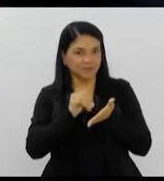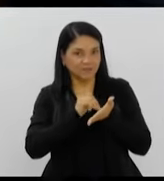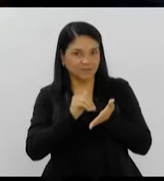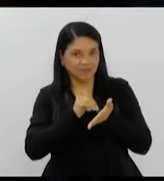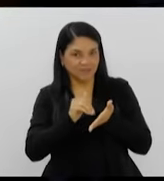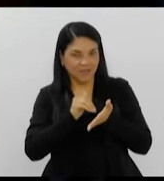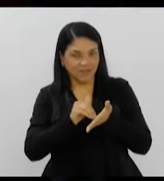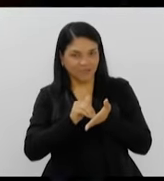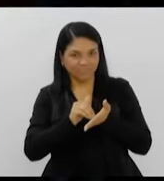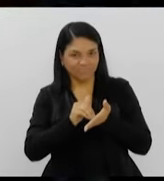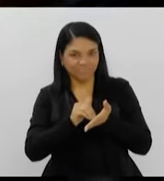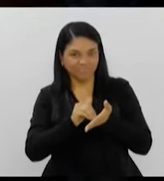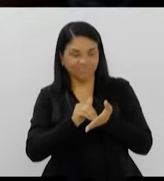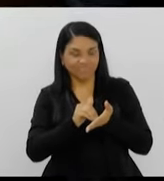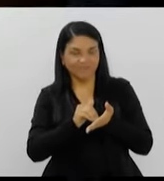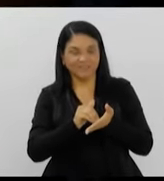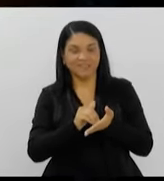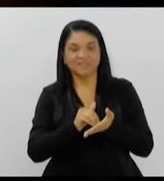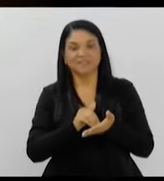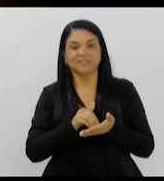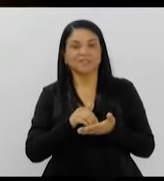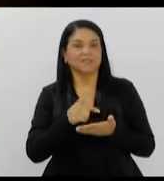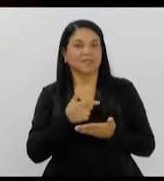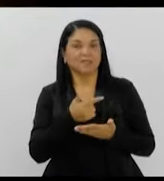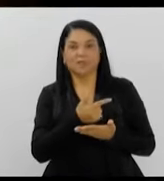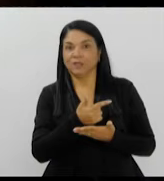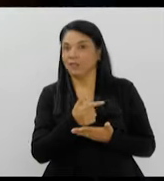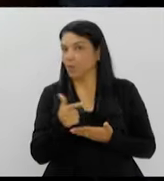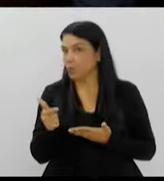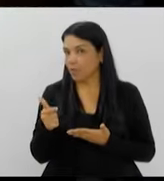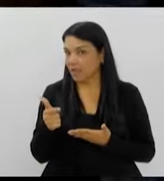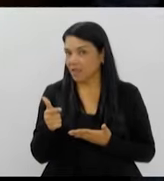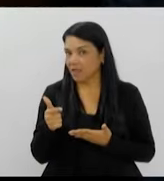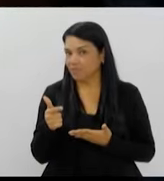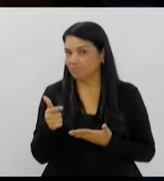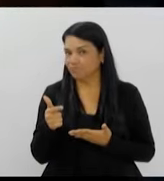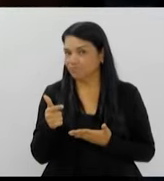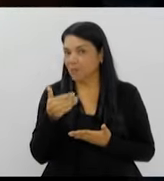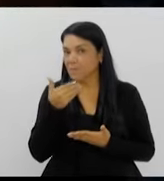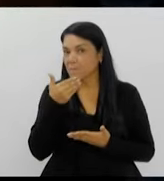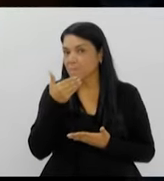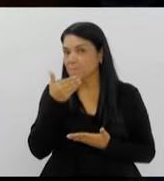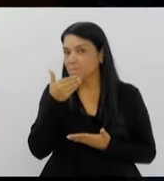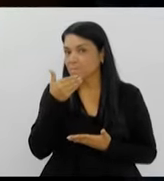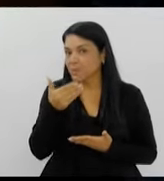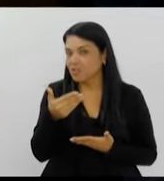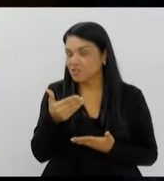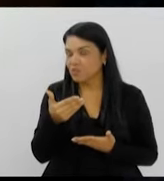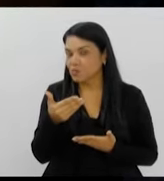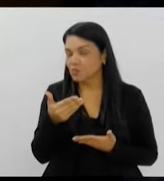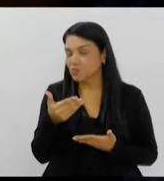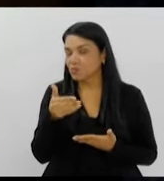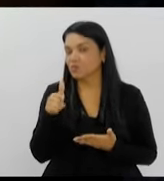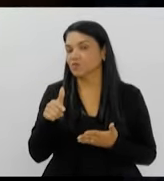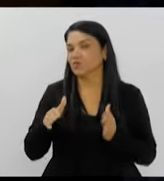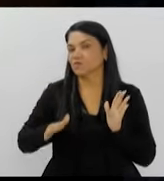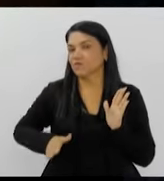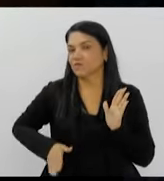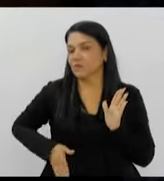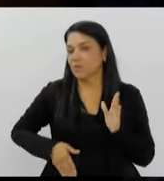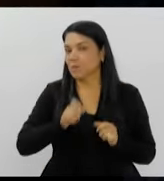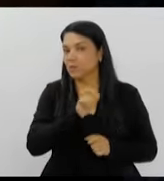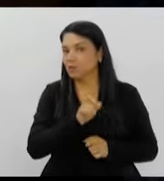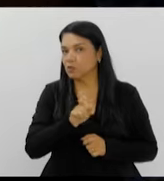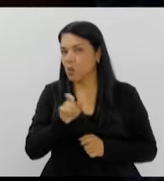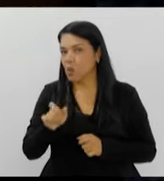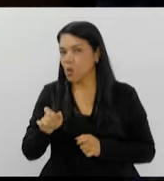tido o dedo desses vagabundos que andam aí pelo Palácio pensando em